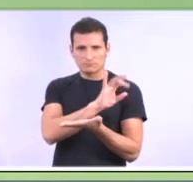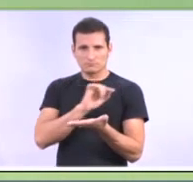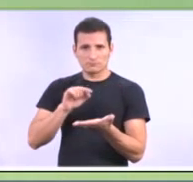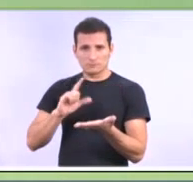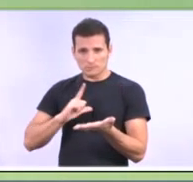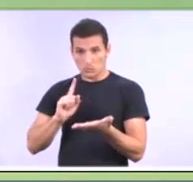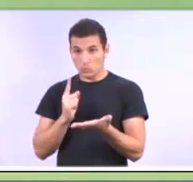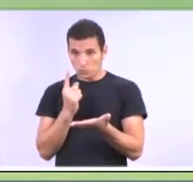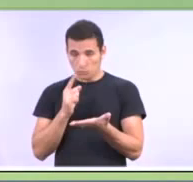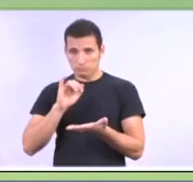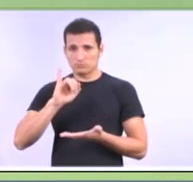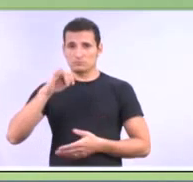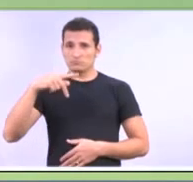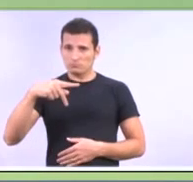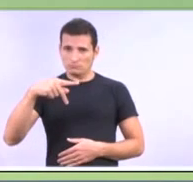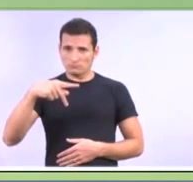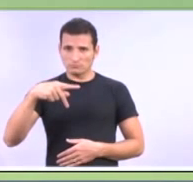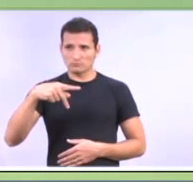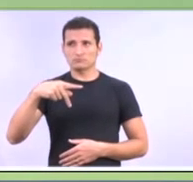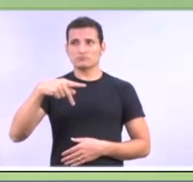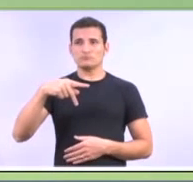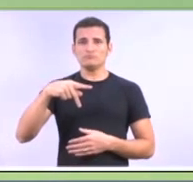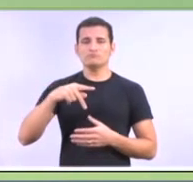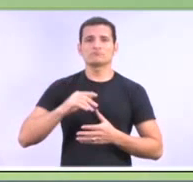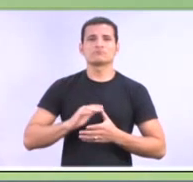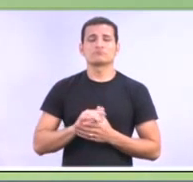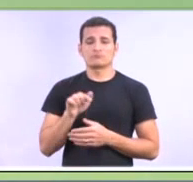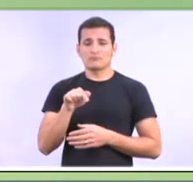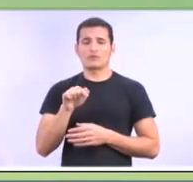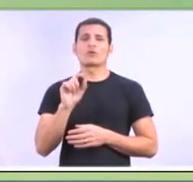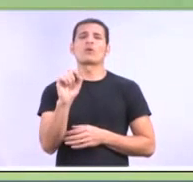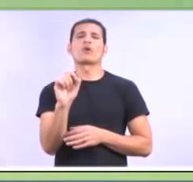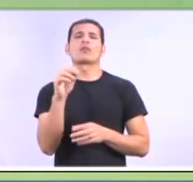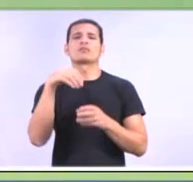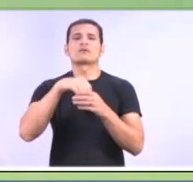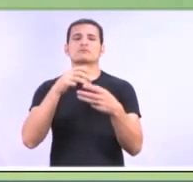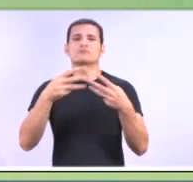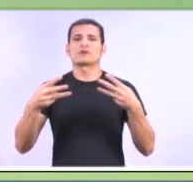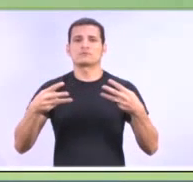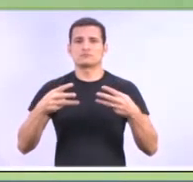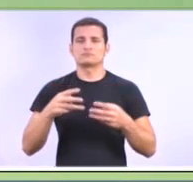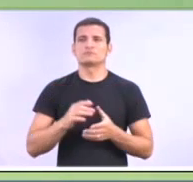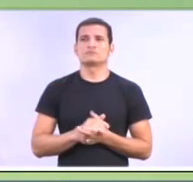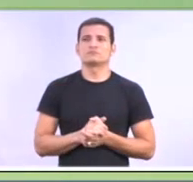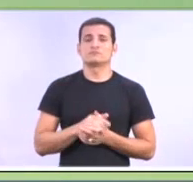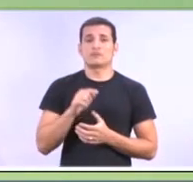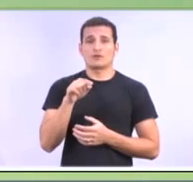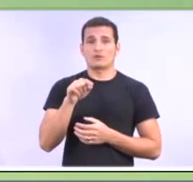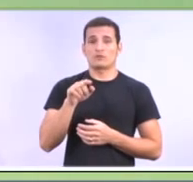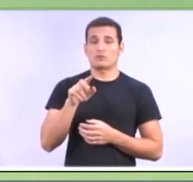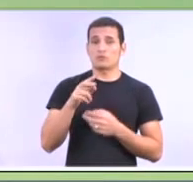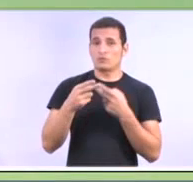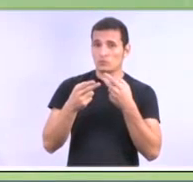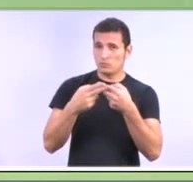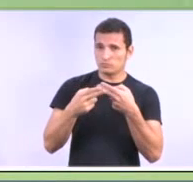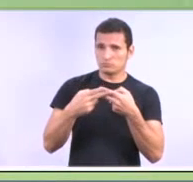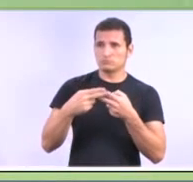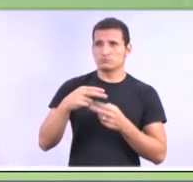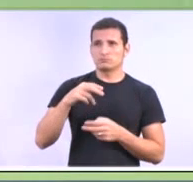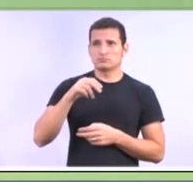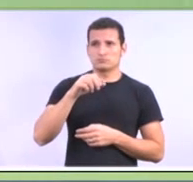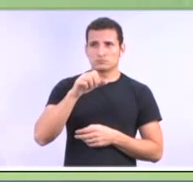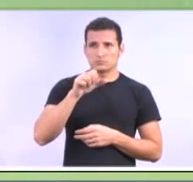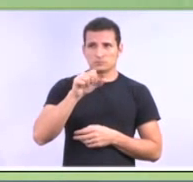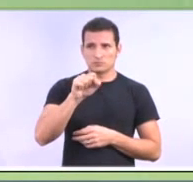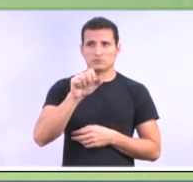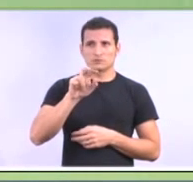endereço, assim como na barramento, que o identificará na rede. Utilizando um switch, né, quando um dispositivo realiza